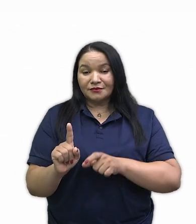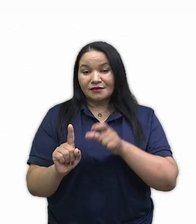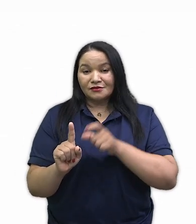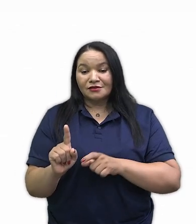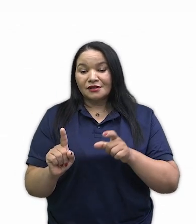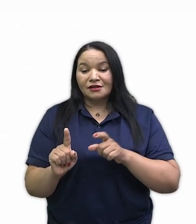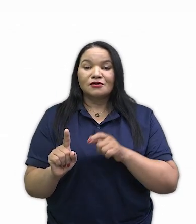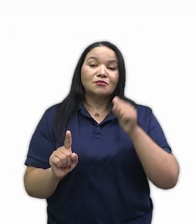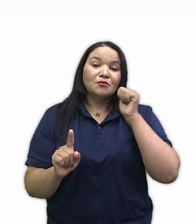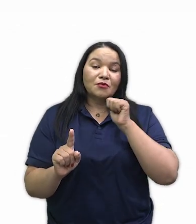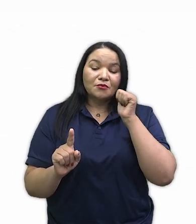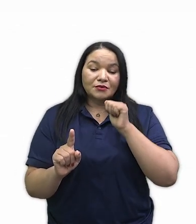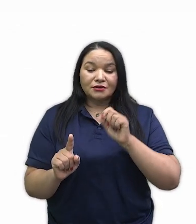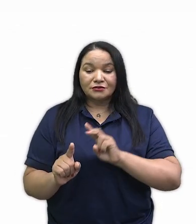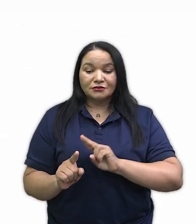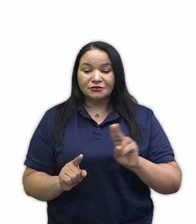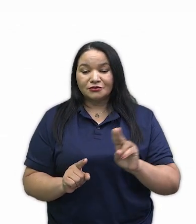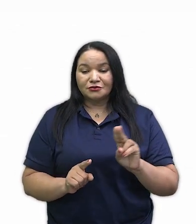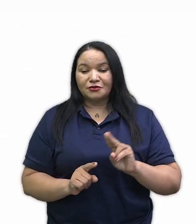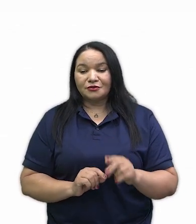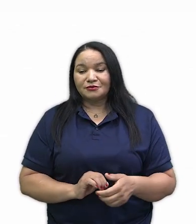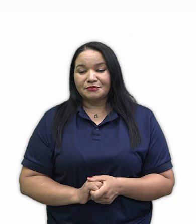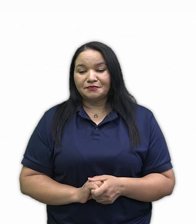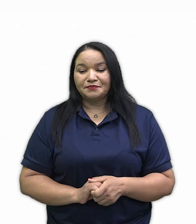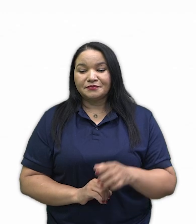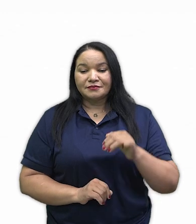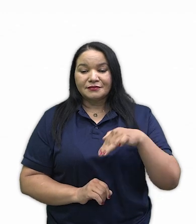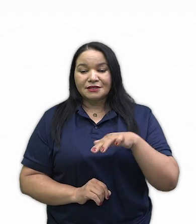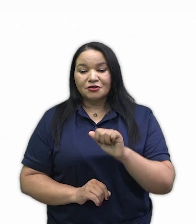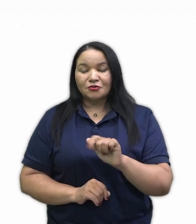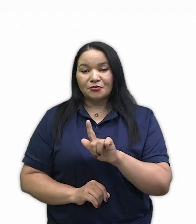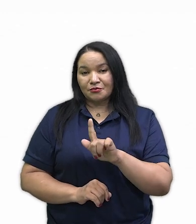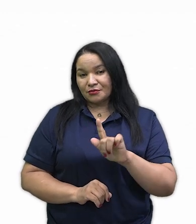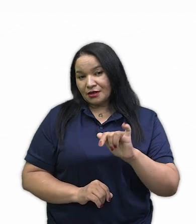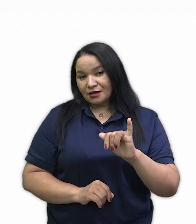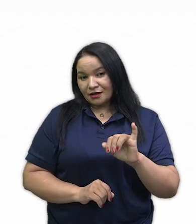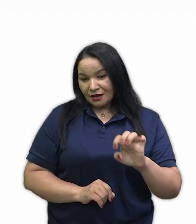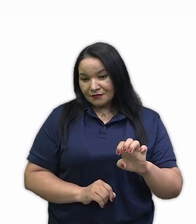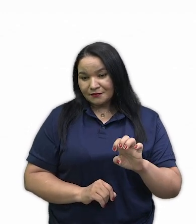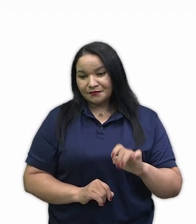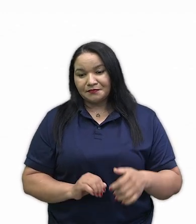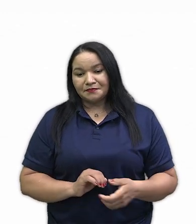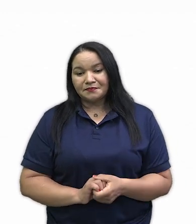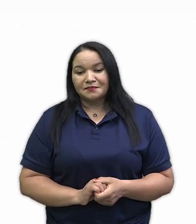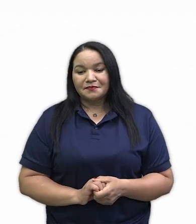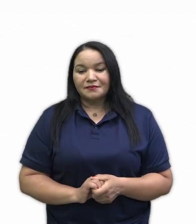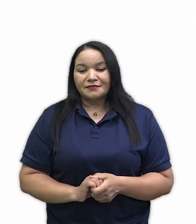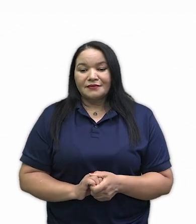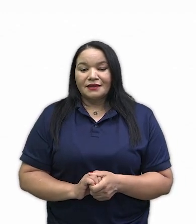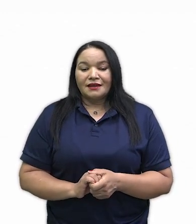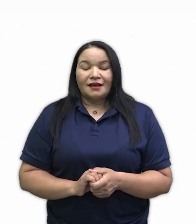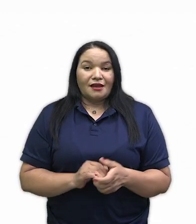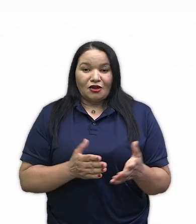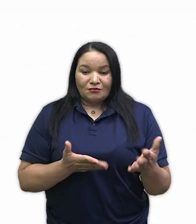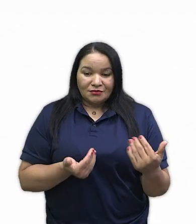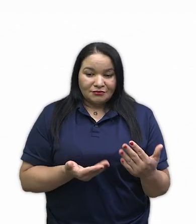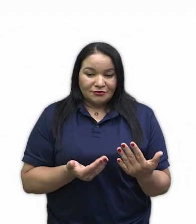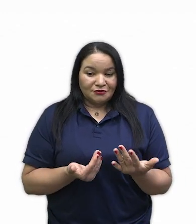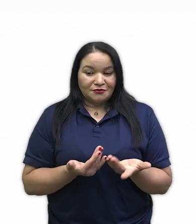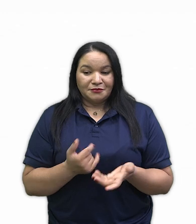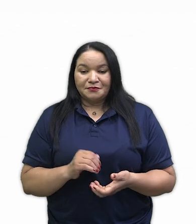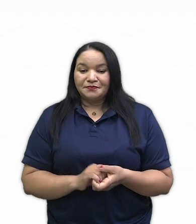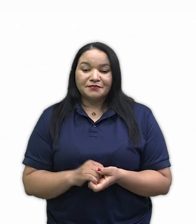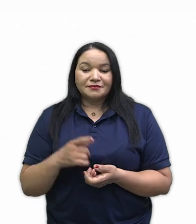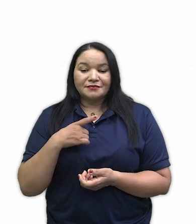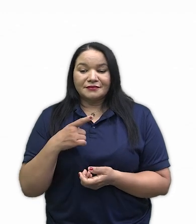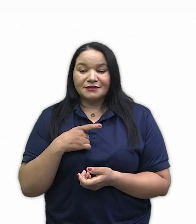o nome dela é Maggie Fitzgerald, interpretado pela Hilary Swank. É uma jovem determinada